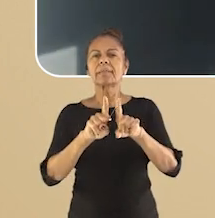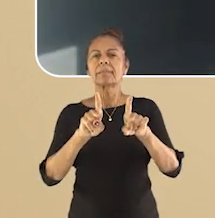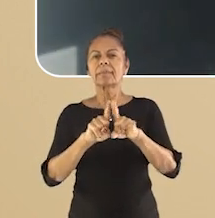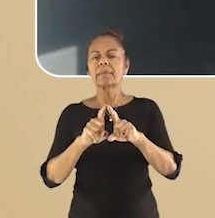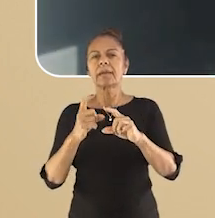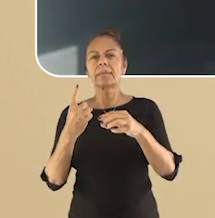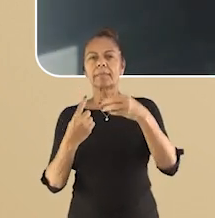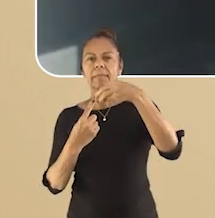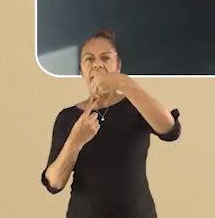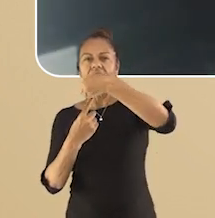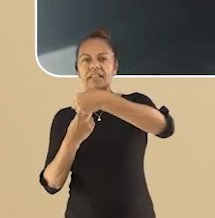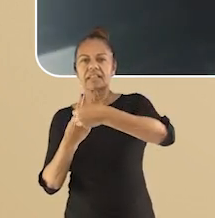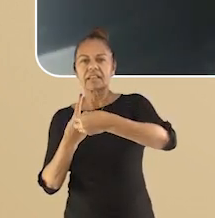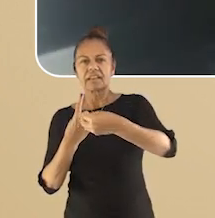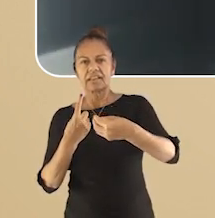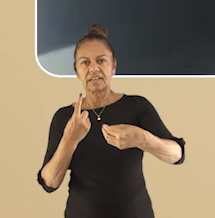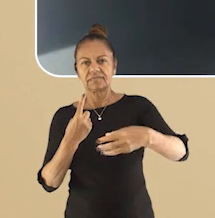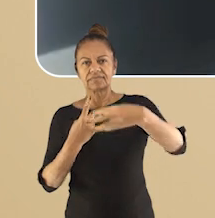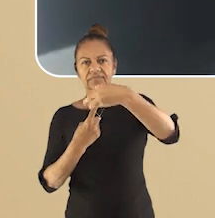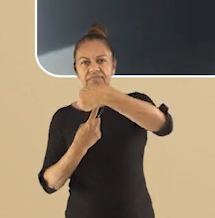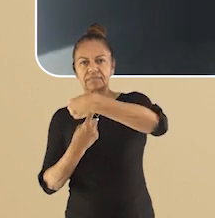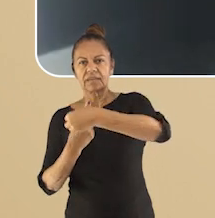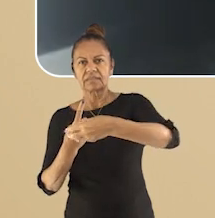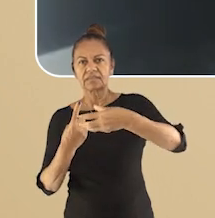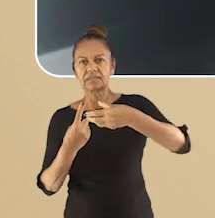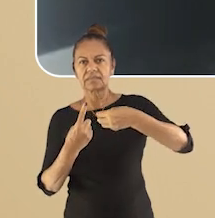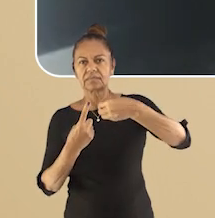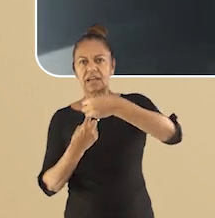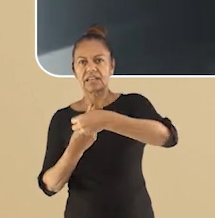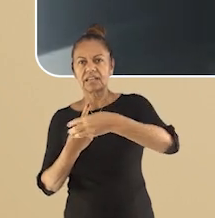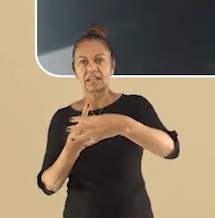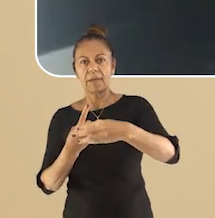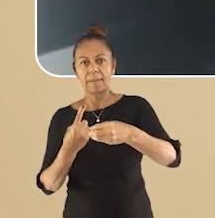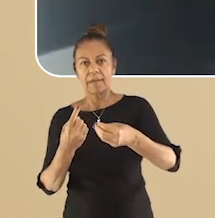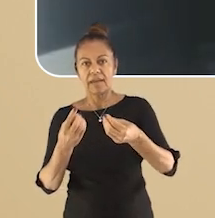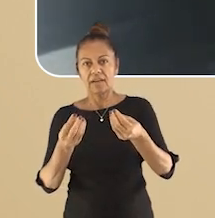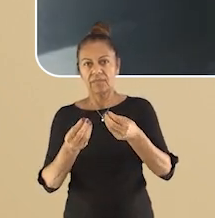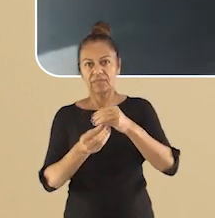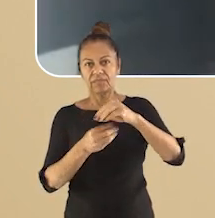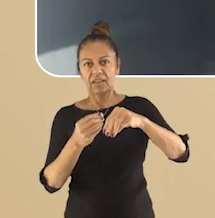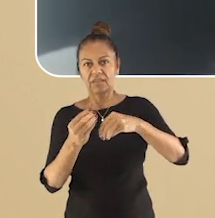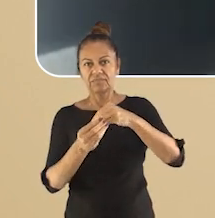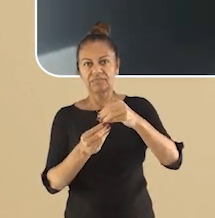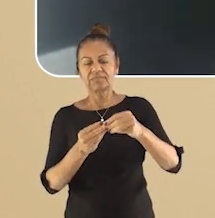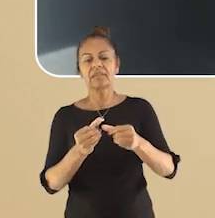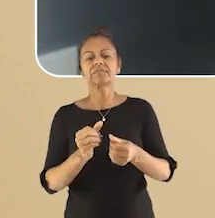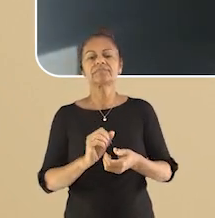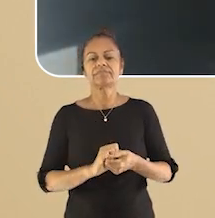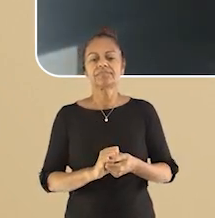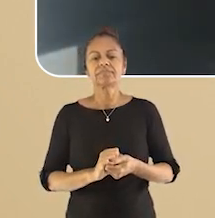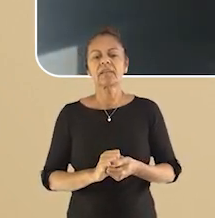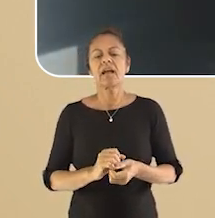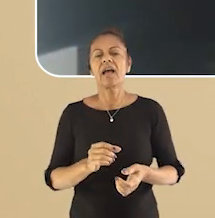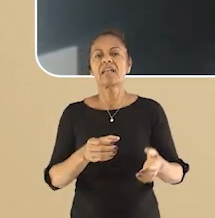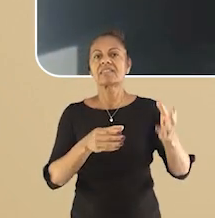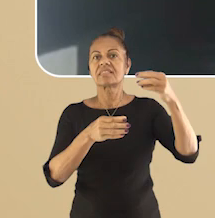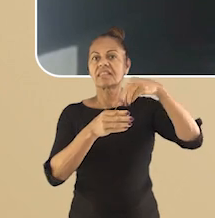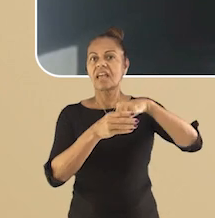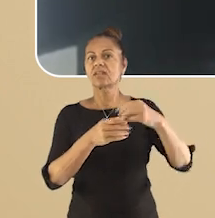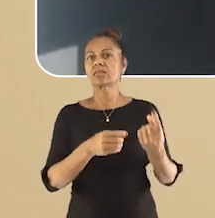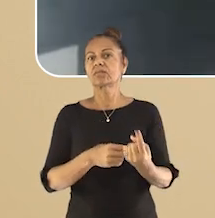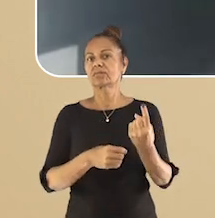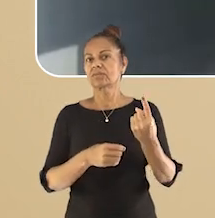seca. Você também vai precisar de casca de banana e um pouquinho de água.